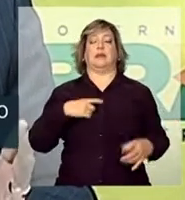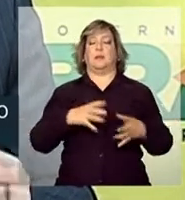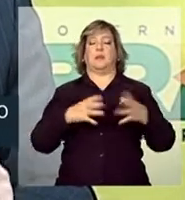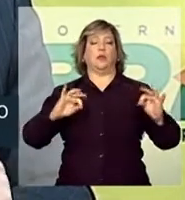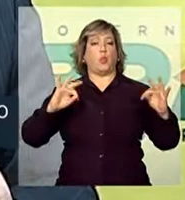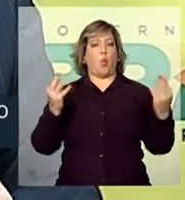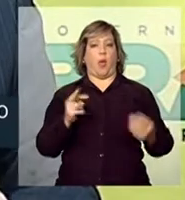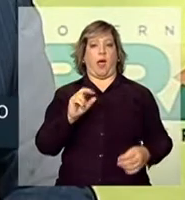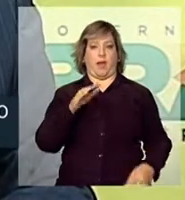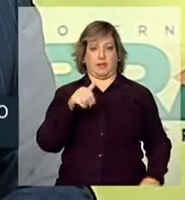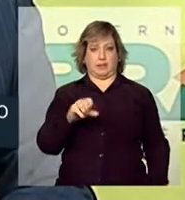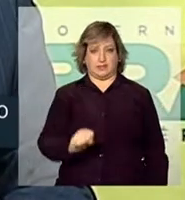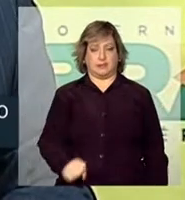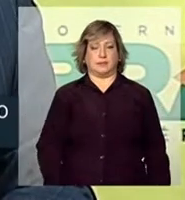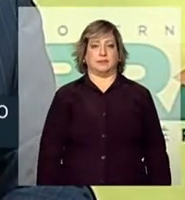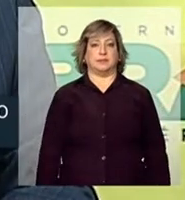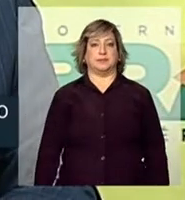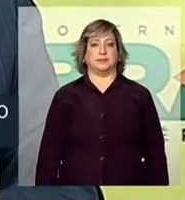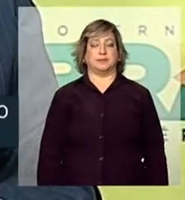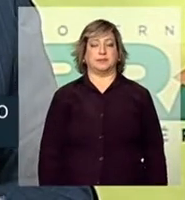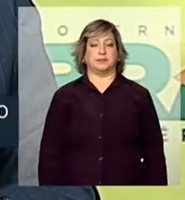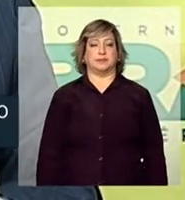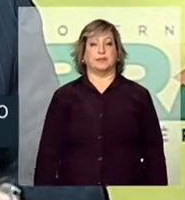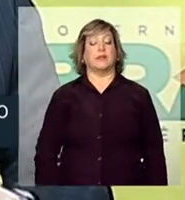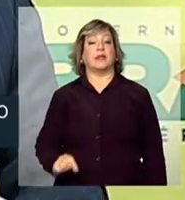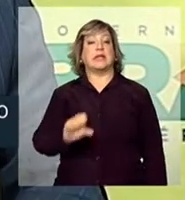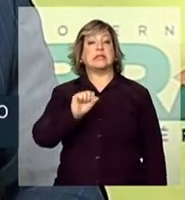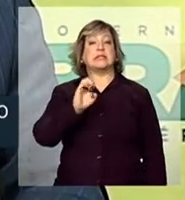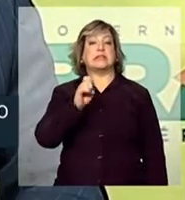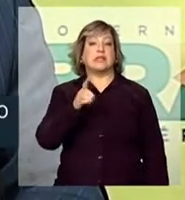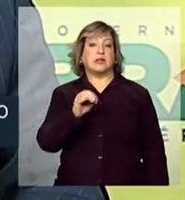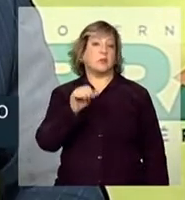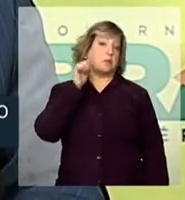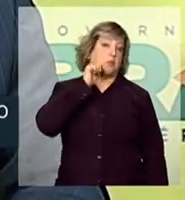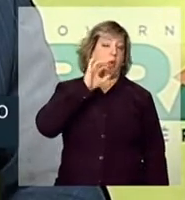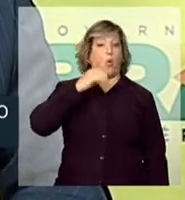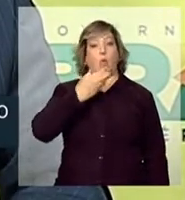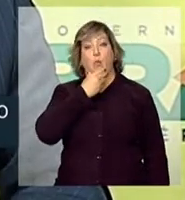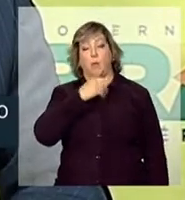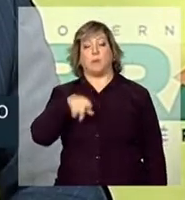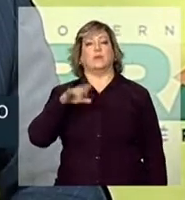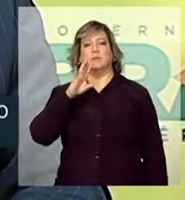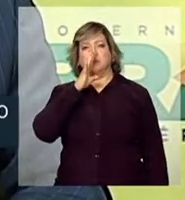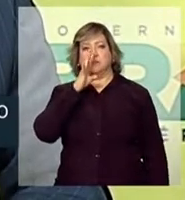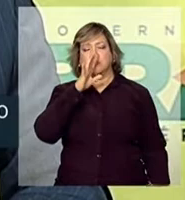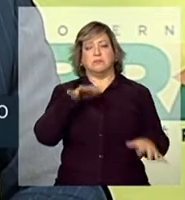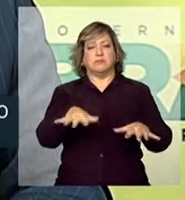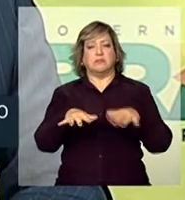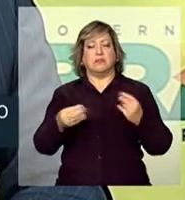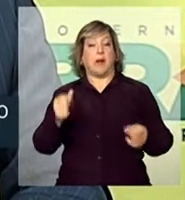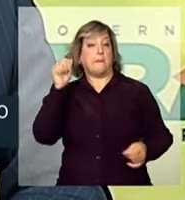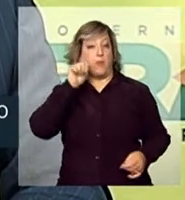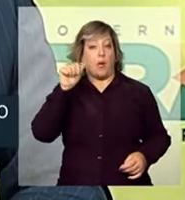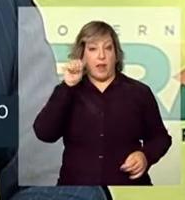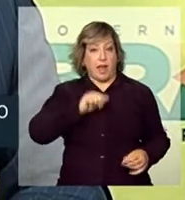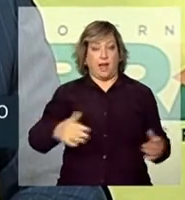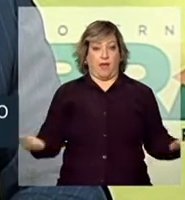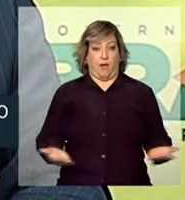as casas e é por sexo É interessante cerveja que as mulheres hoje